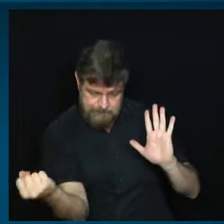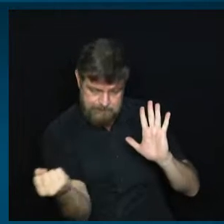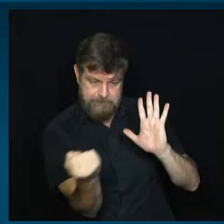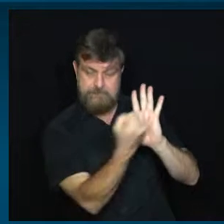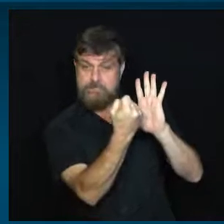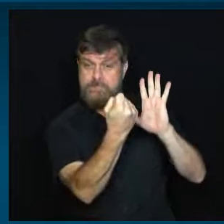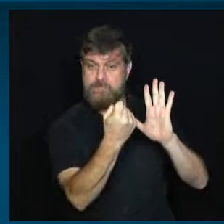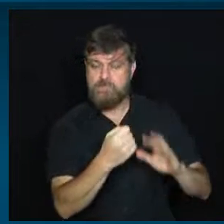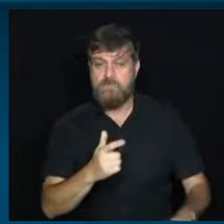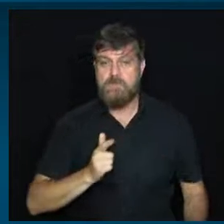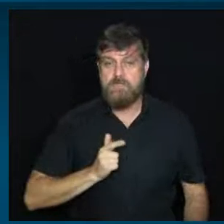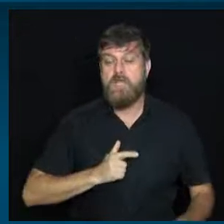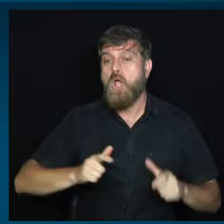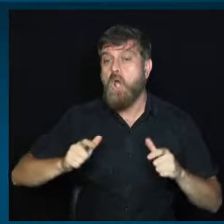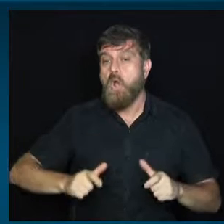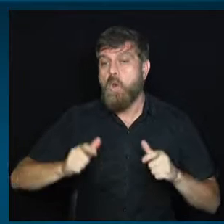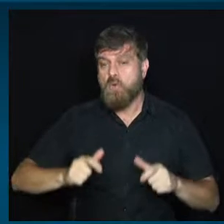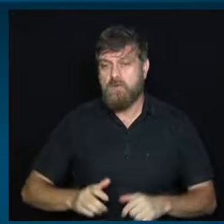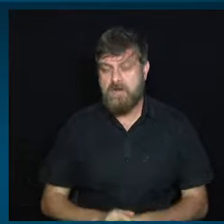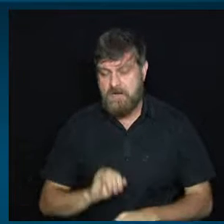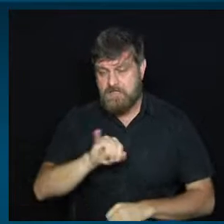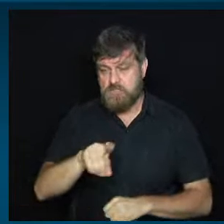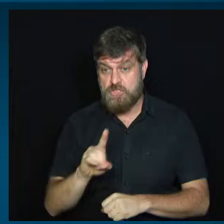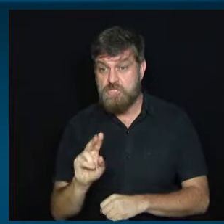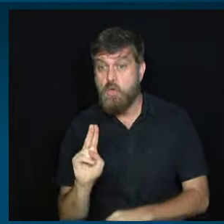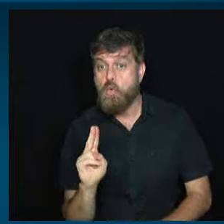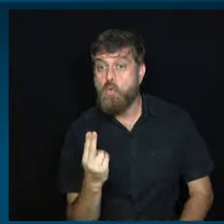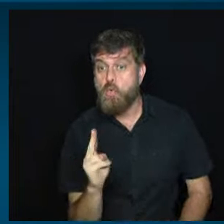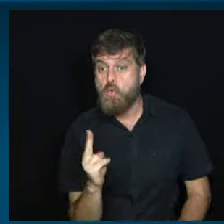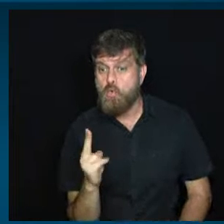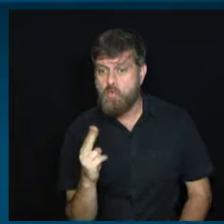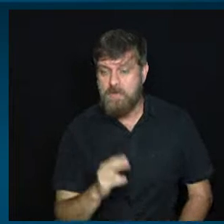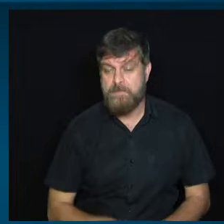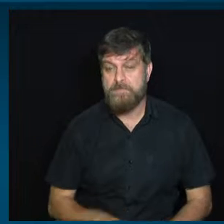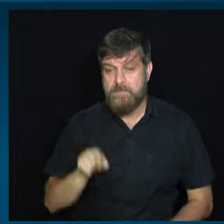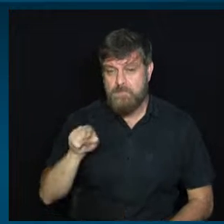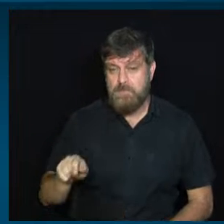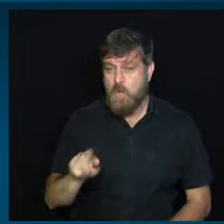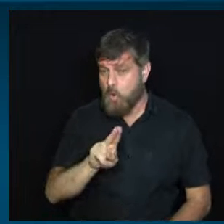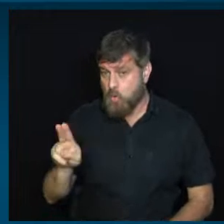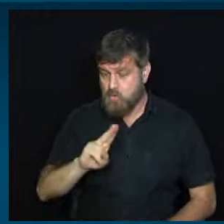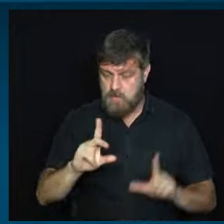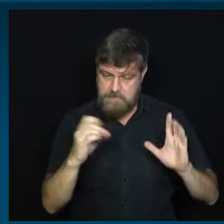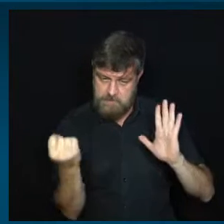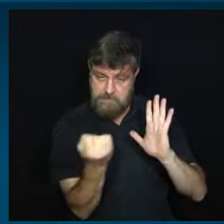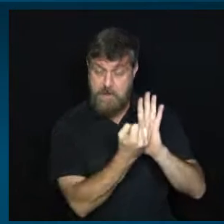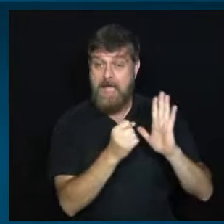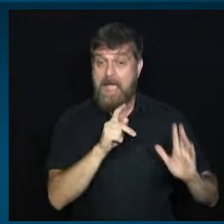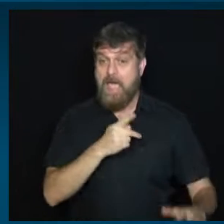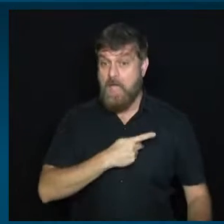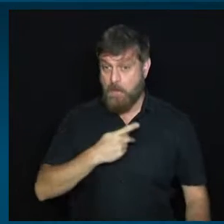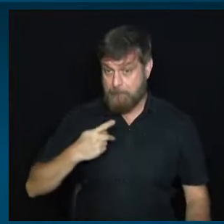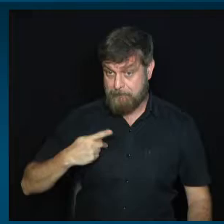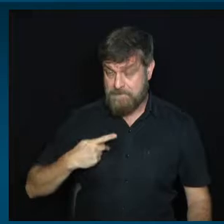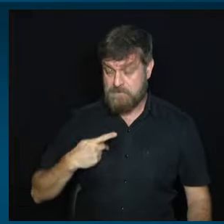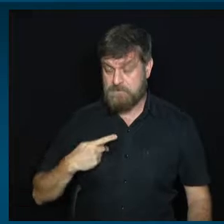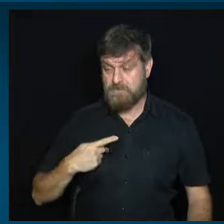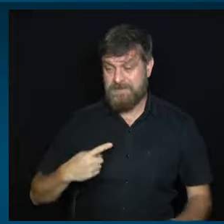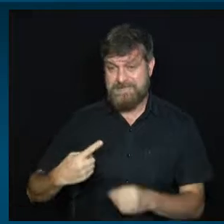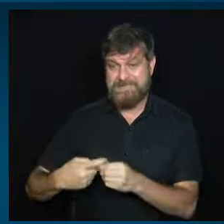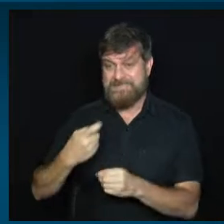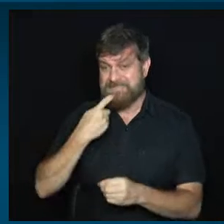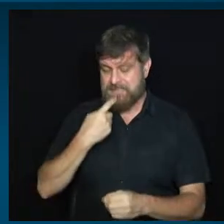via pública do loteamento Jardim Uruguaia. O pastor homenageado dedicou sua vida a Campinas e